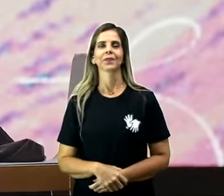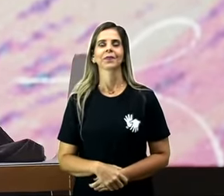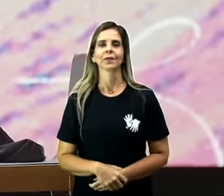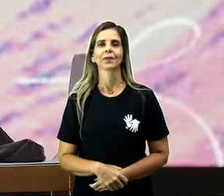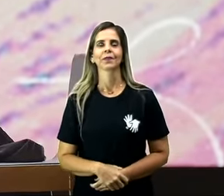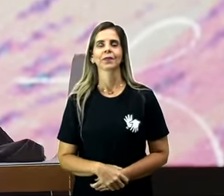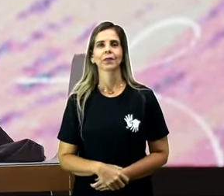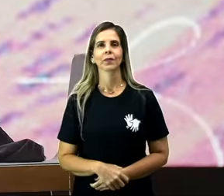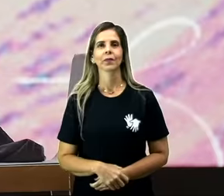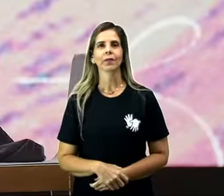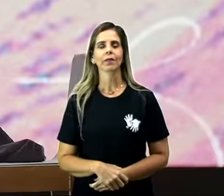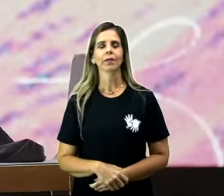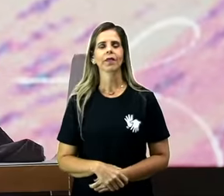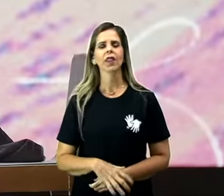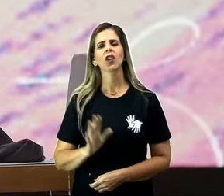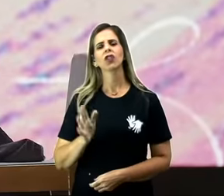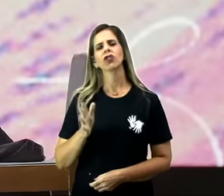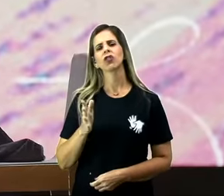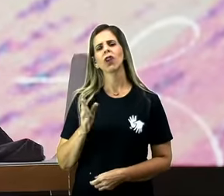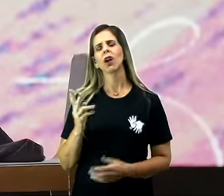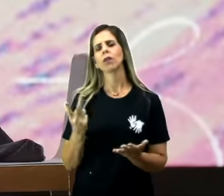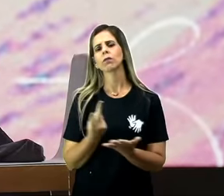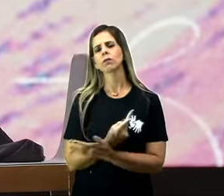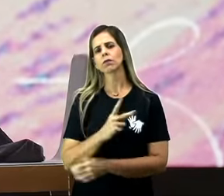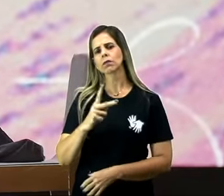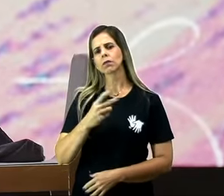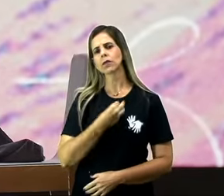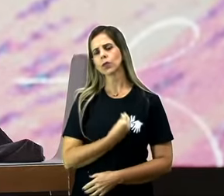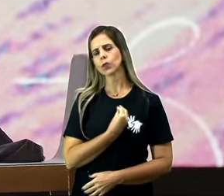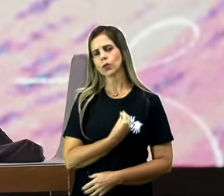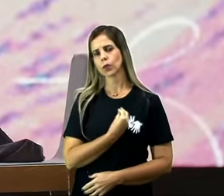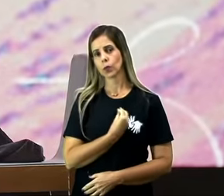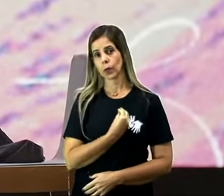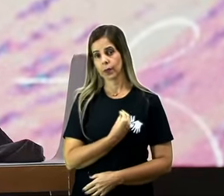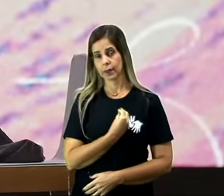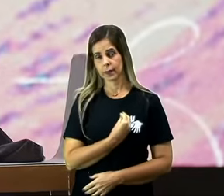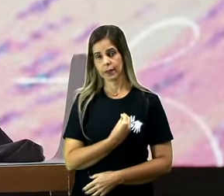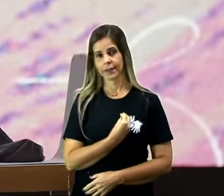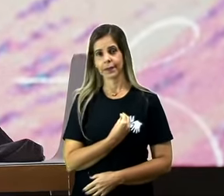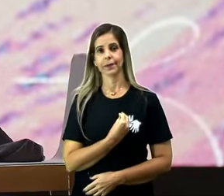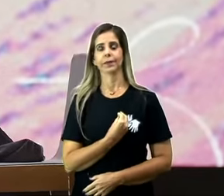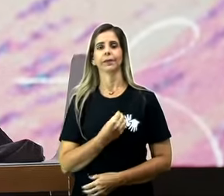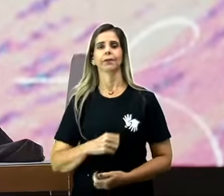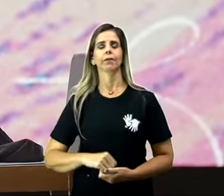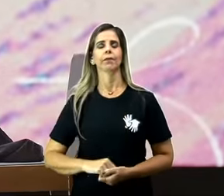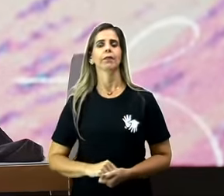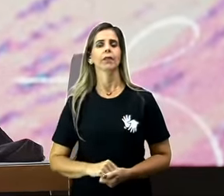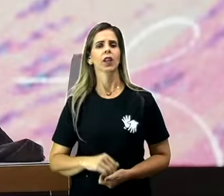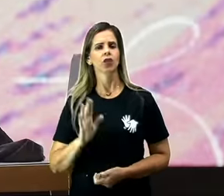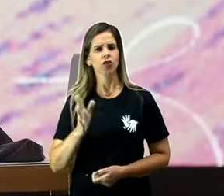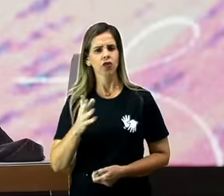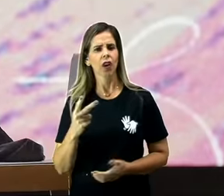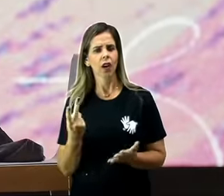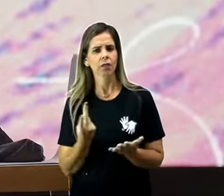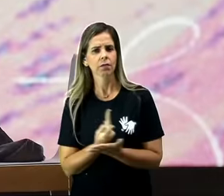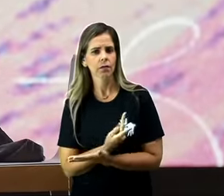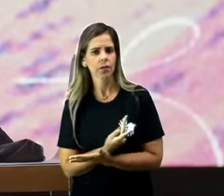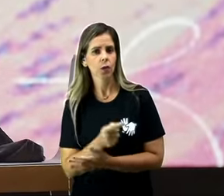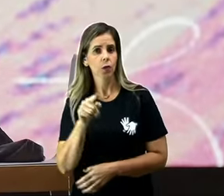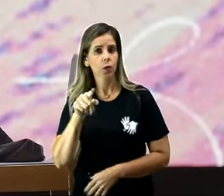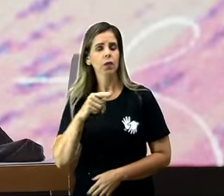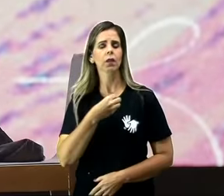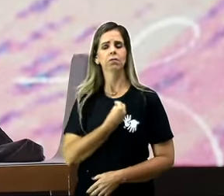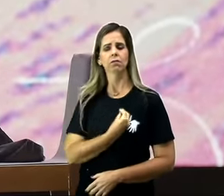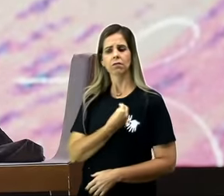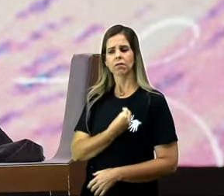Vê se isso aqui já aconteceu com vocês ou só acontece comigo, com a Mariana. Já aconteceu com você de você está vivendo